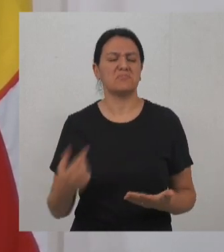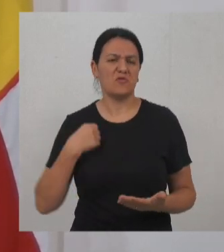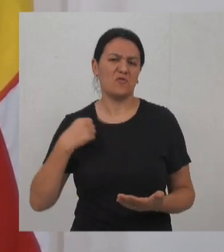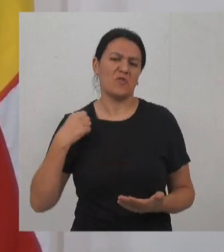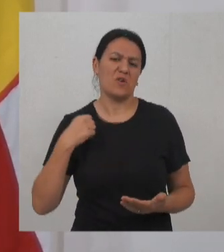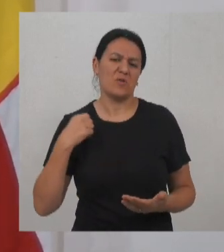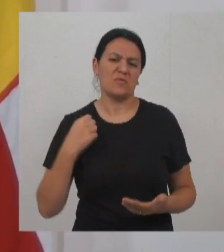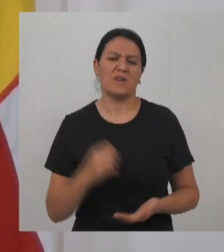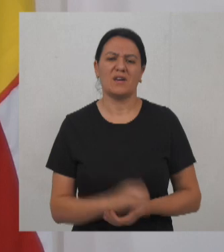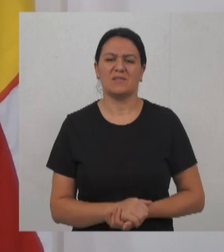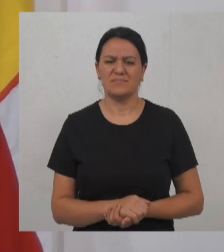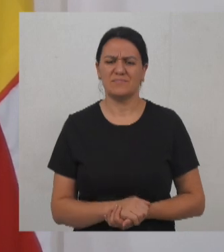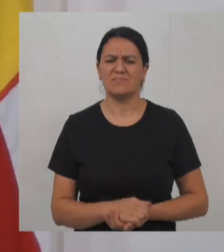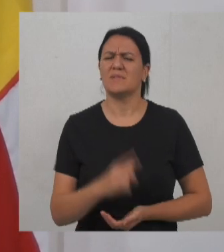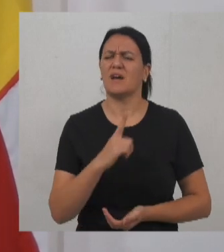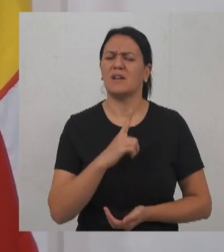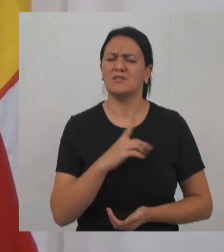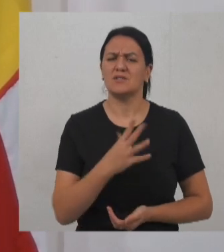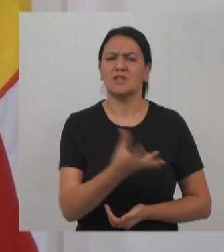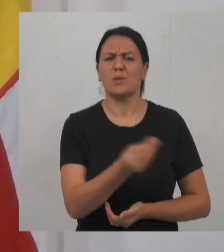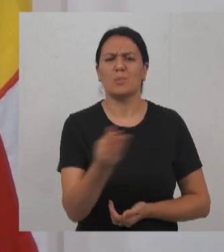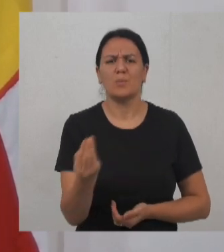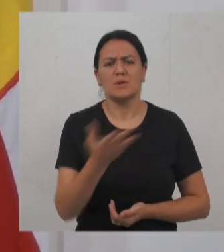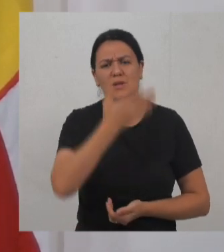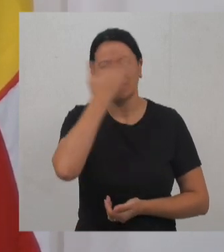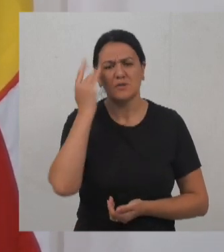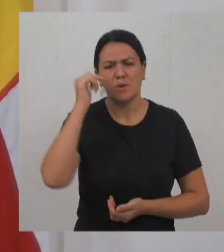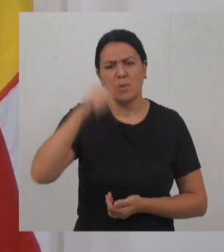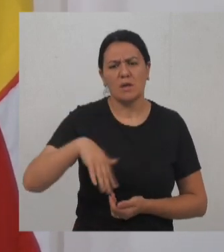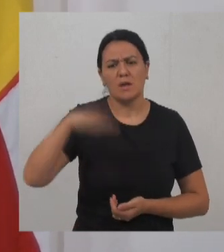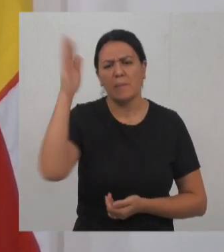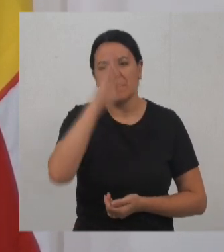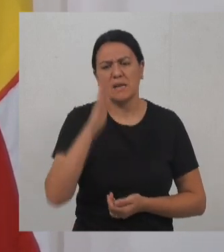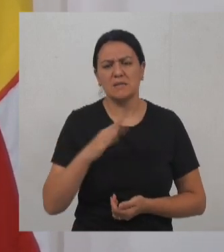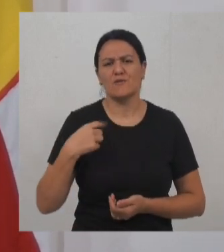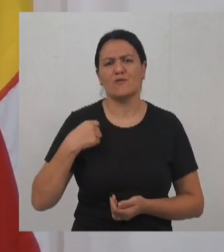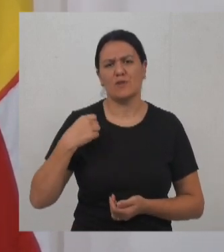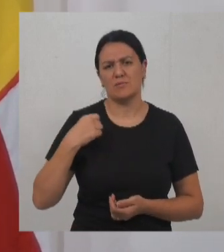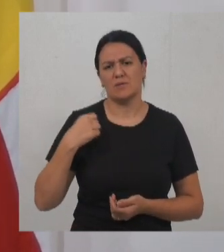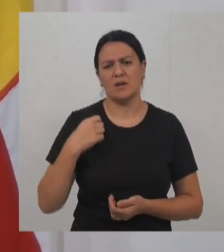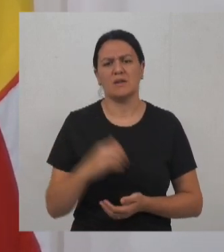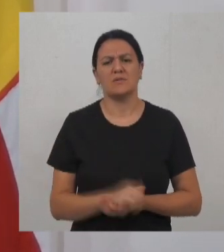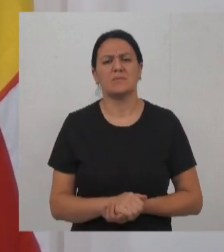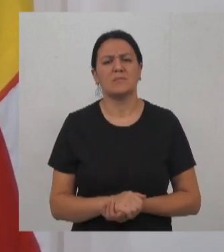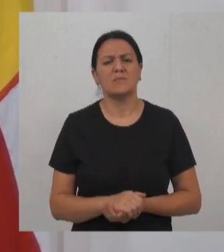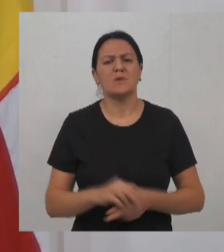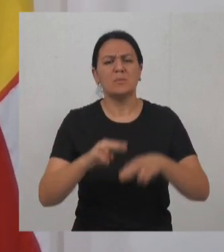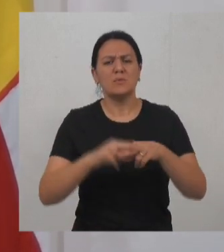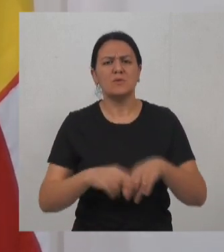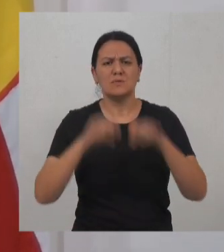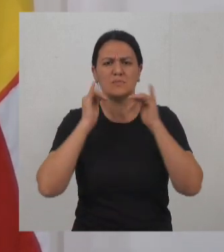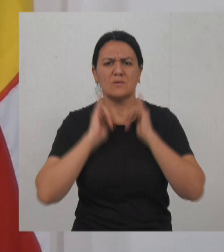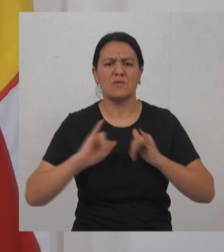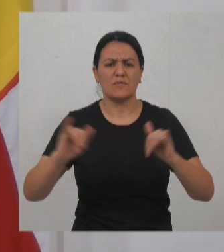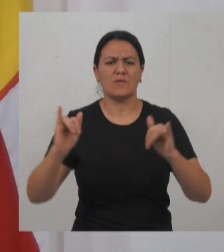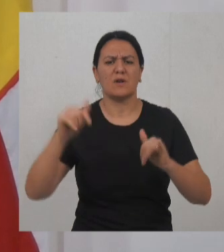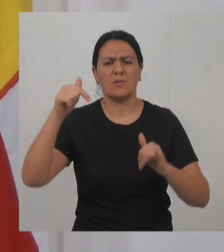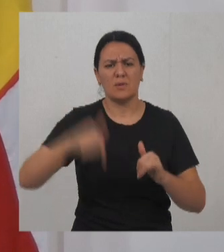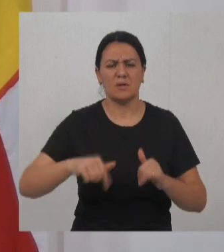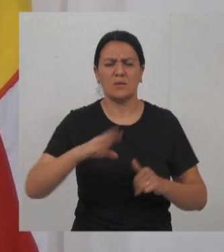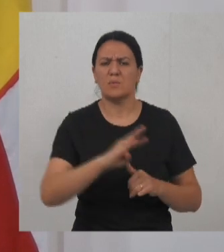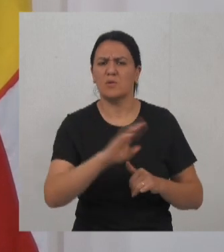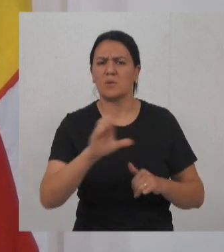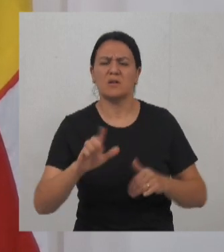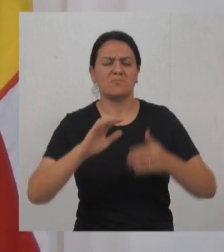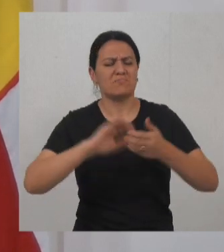Voluntário, nós temos muitos no Brasil, nós aqui não sabemos aproveitar. E por isso digo que o cartório eleitoral aqui está de parabéns,